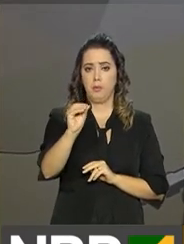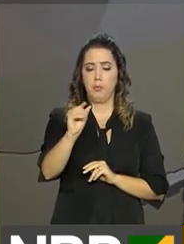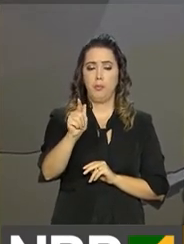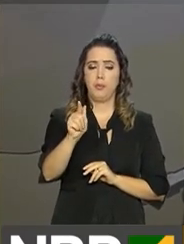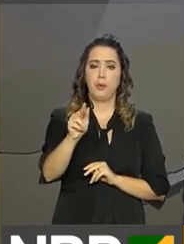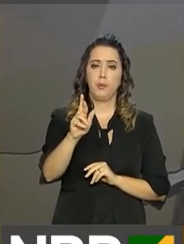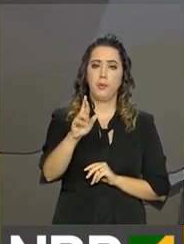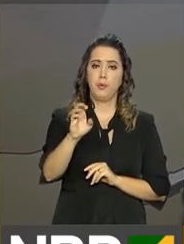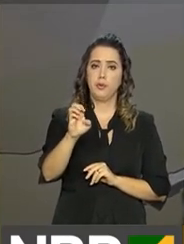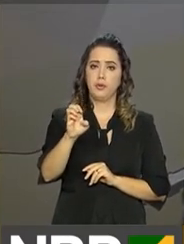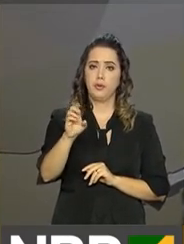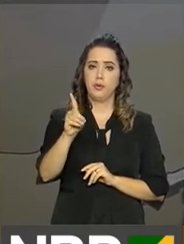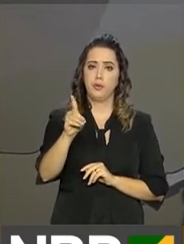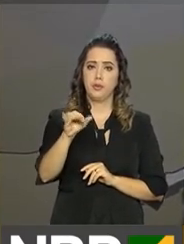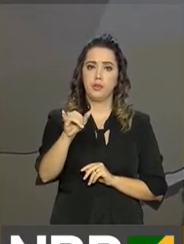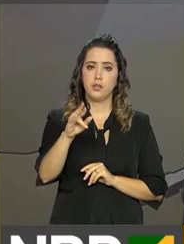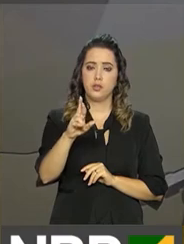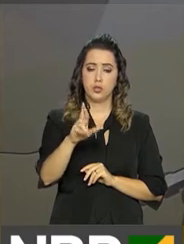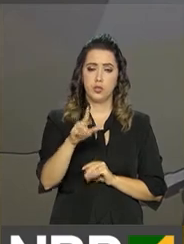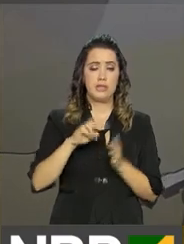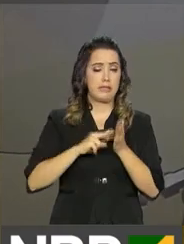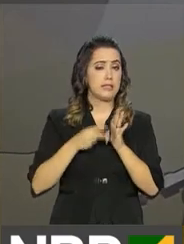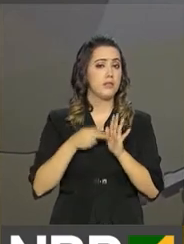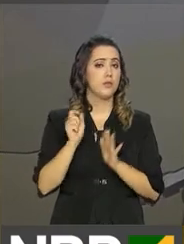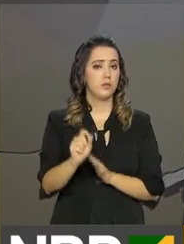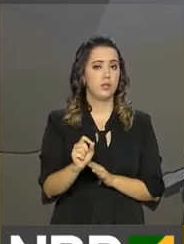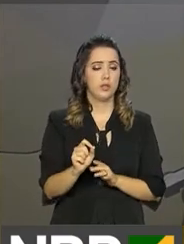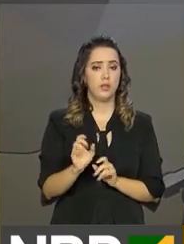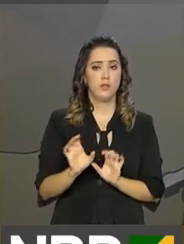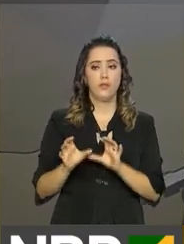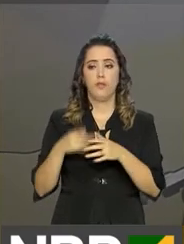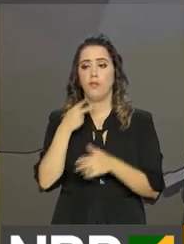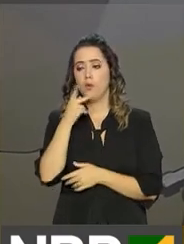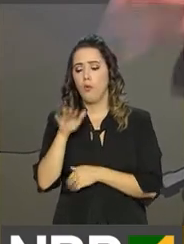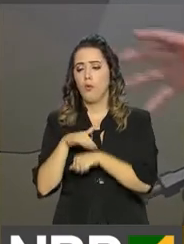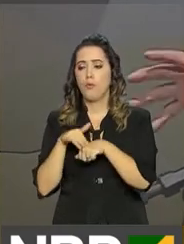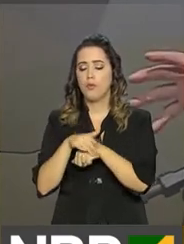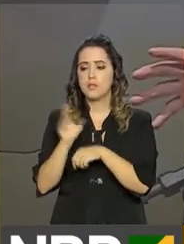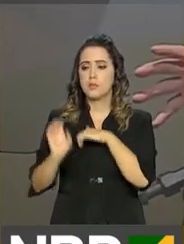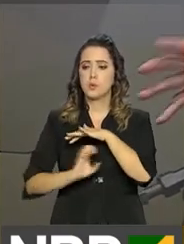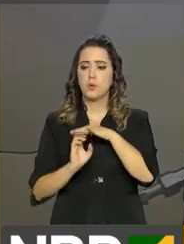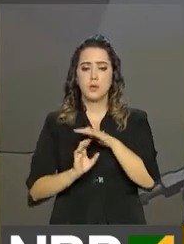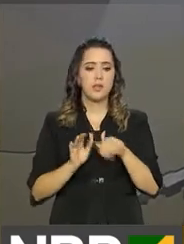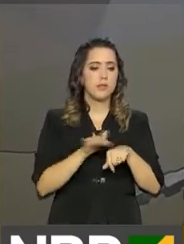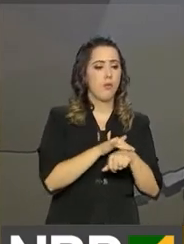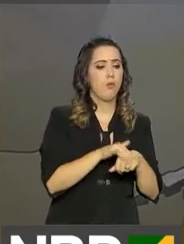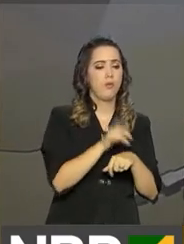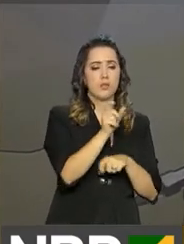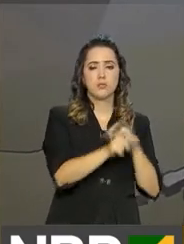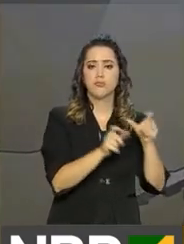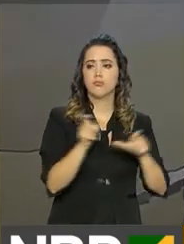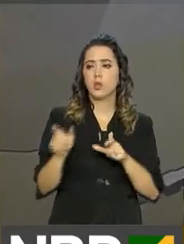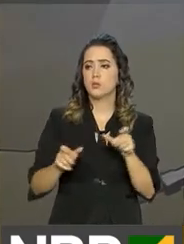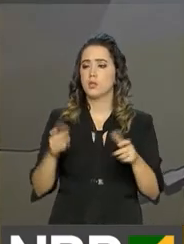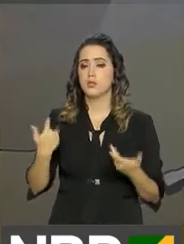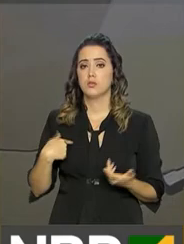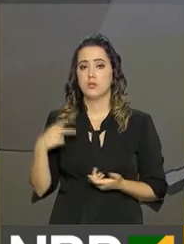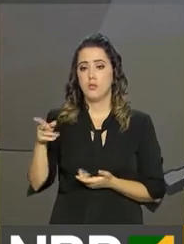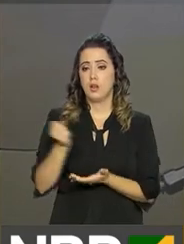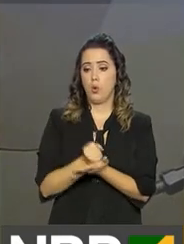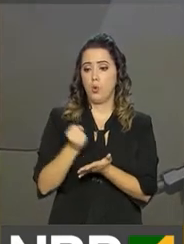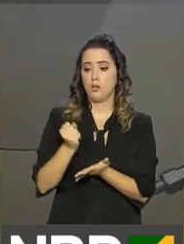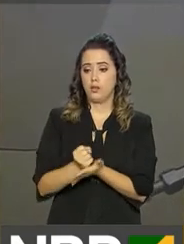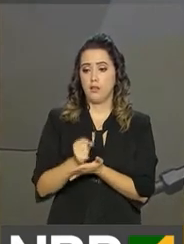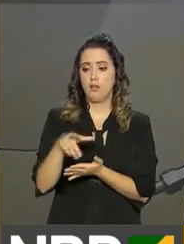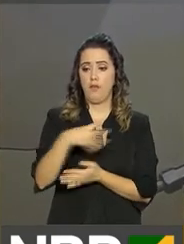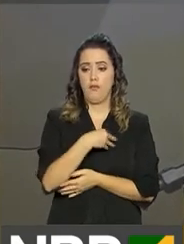com gente, associações comerciais, federações de indústrias, federações financeiras, e disseram: vocês vão empregar filhos